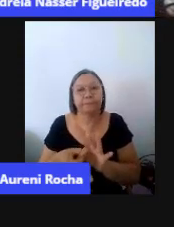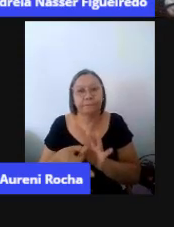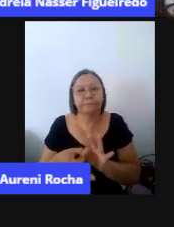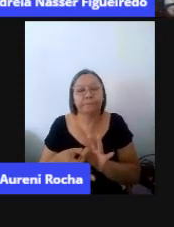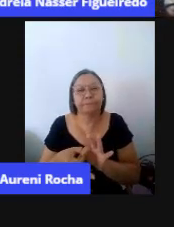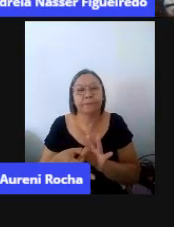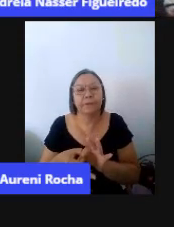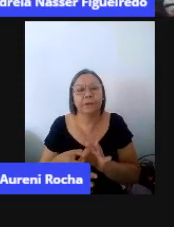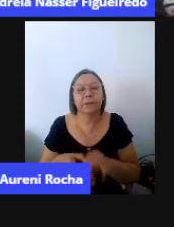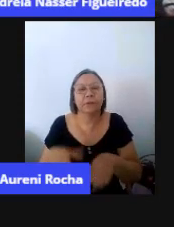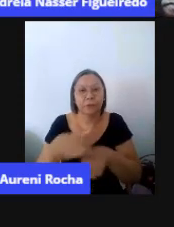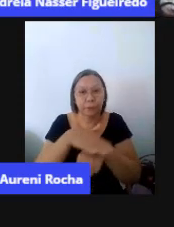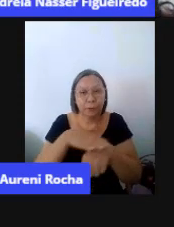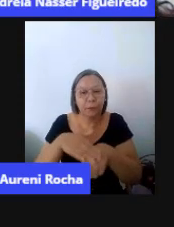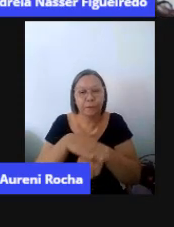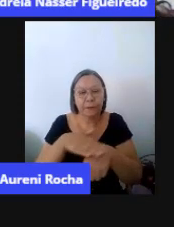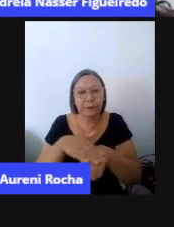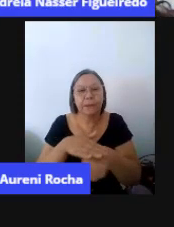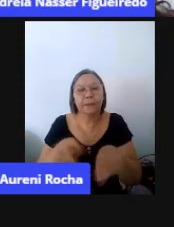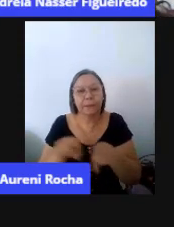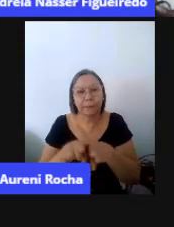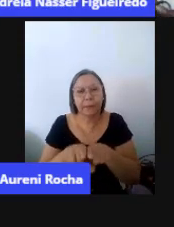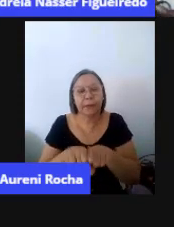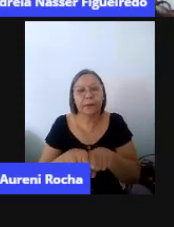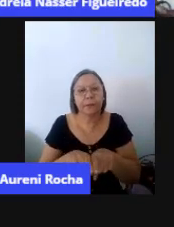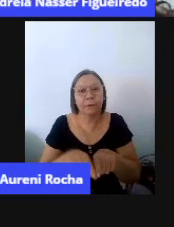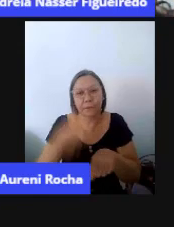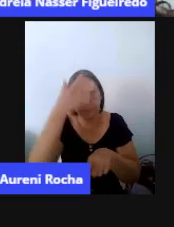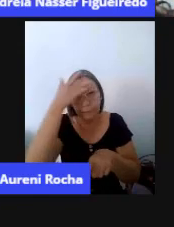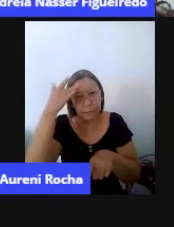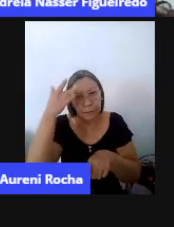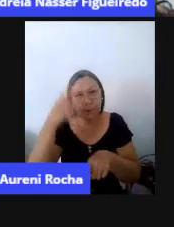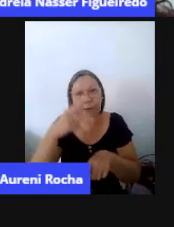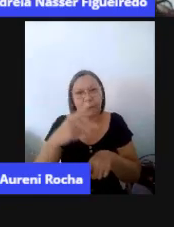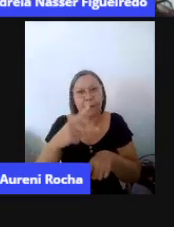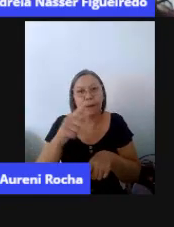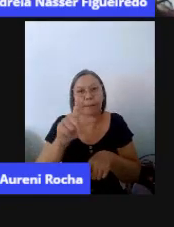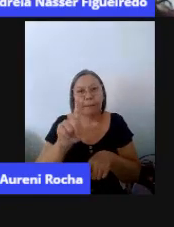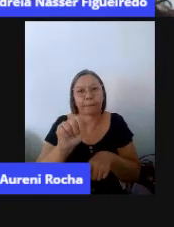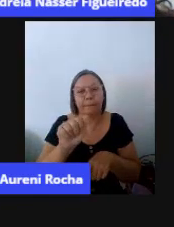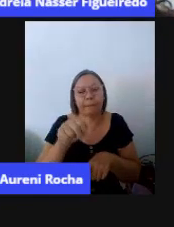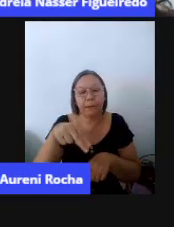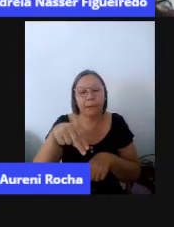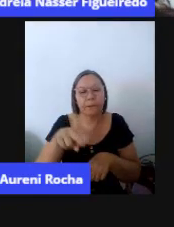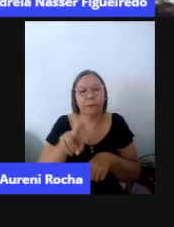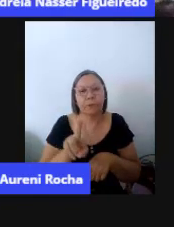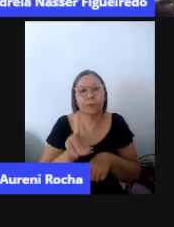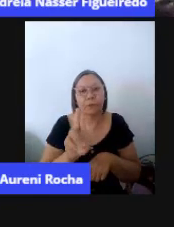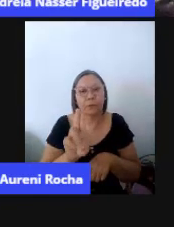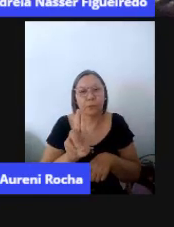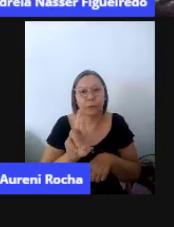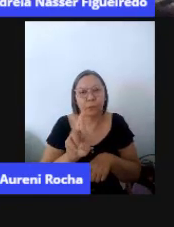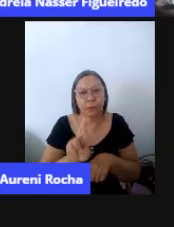com o pessoal da Planurb, né? Além da gente